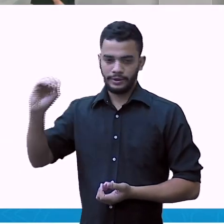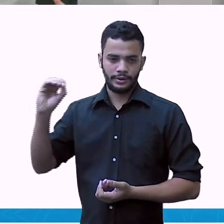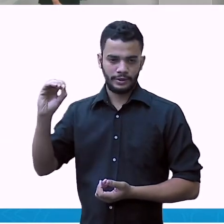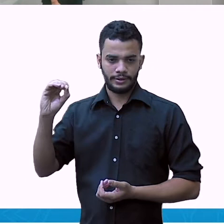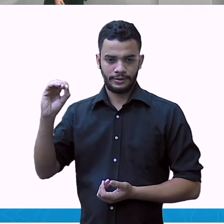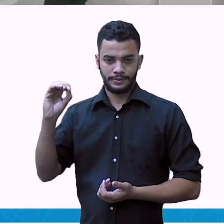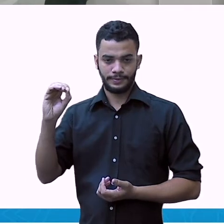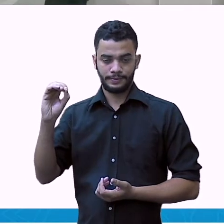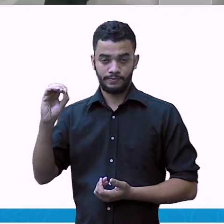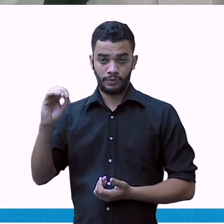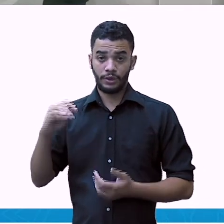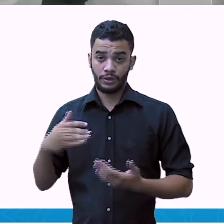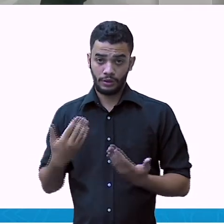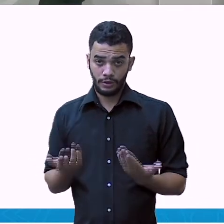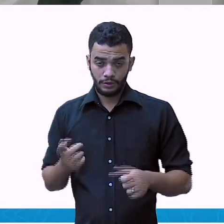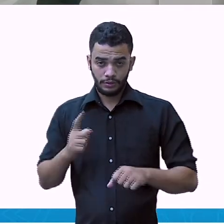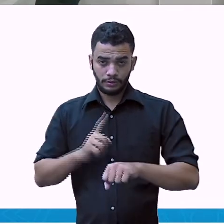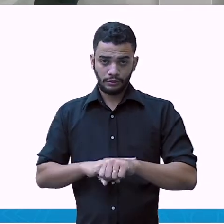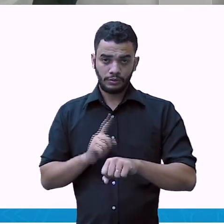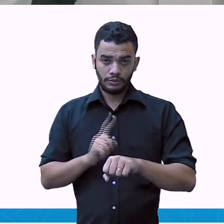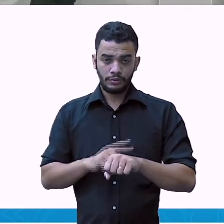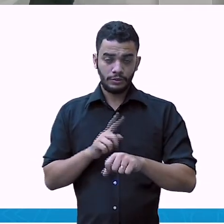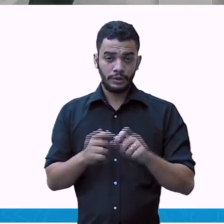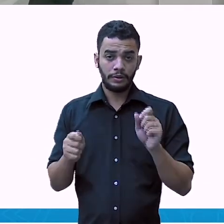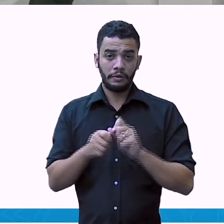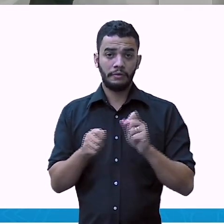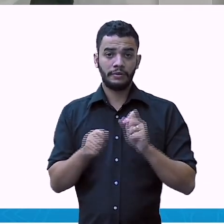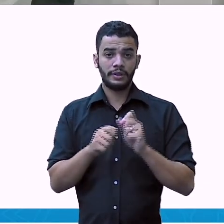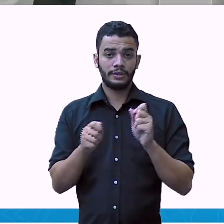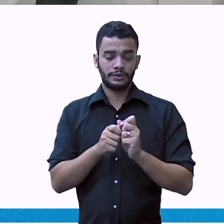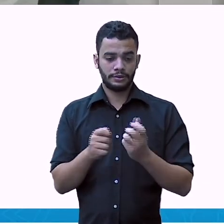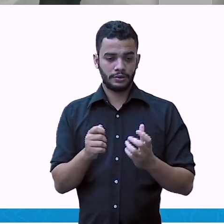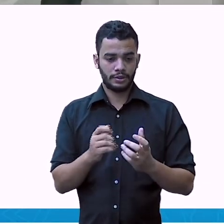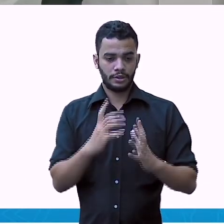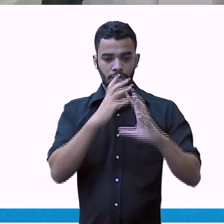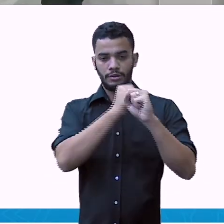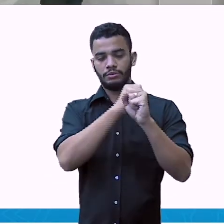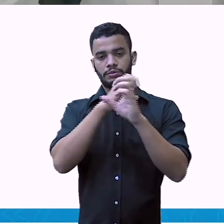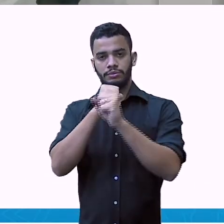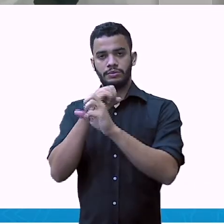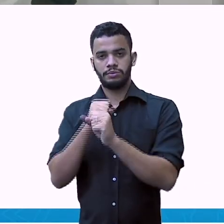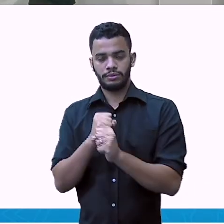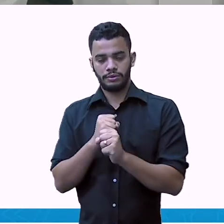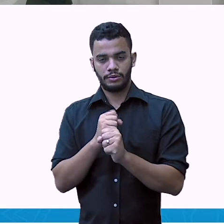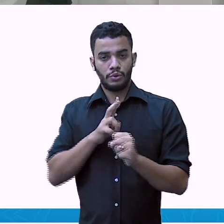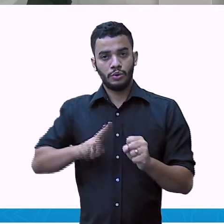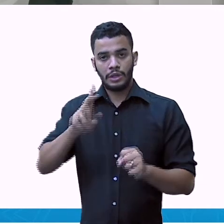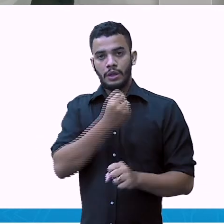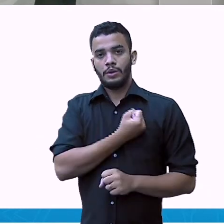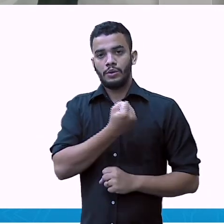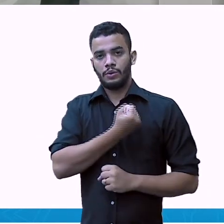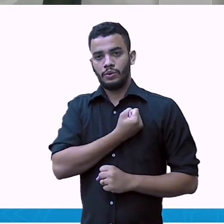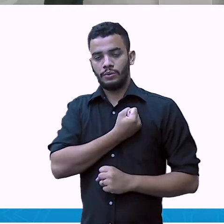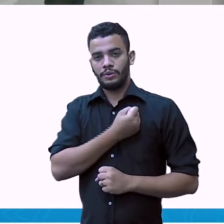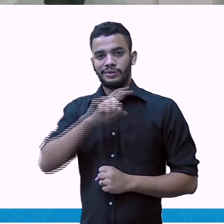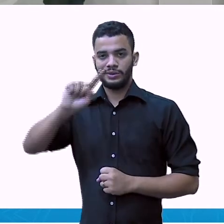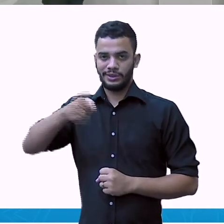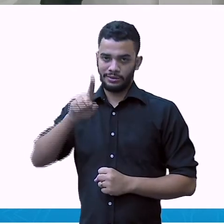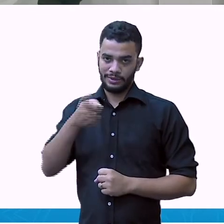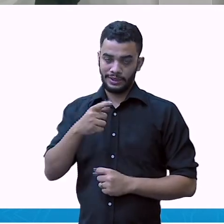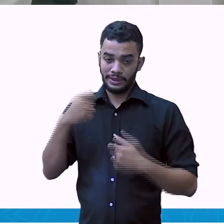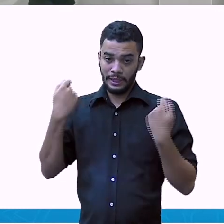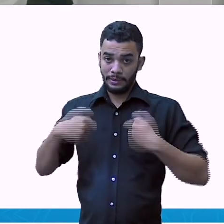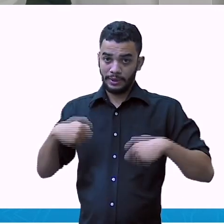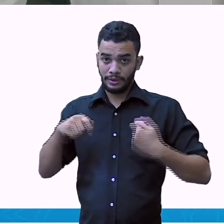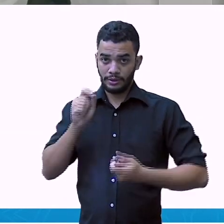uma operação com números decimais, eu também preciso usar aquele sistema de colocar algarismo embaixo de algarismo e